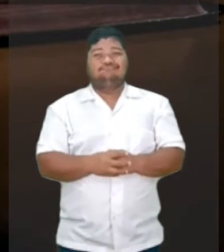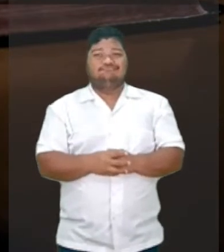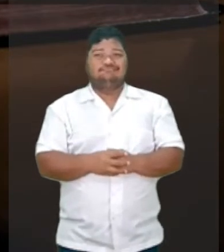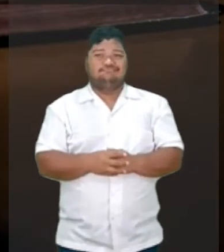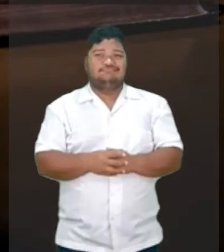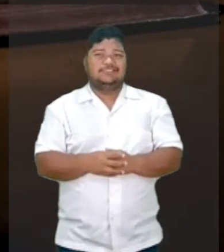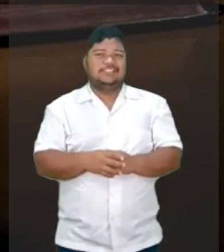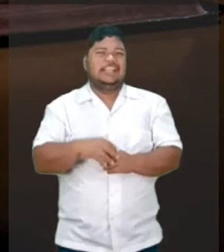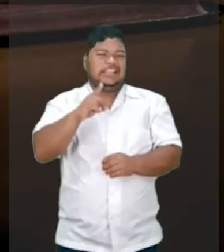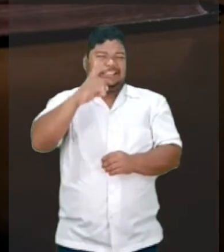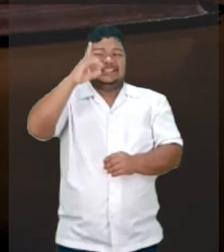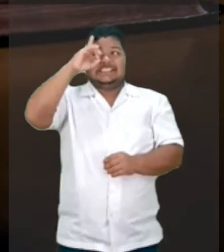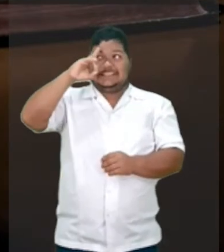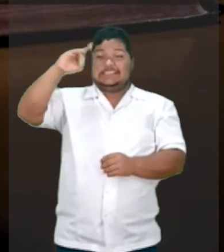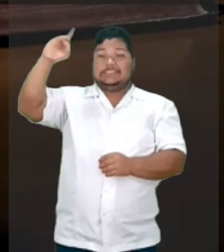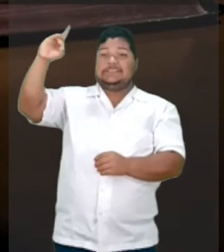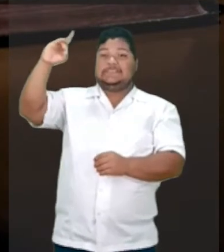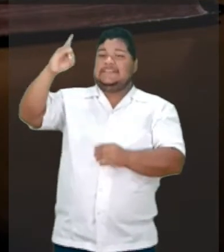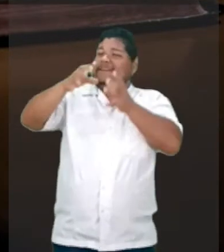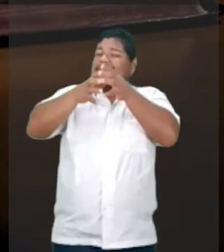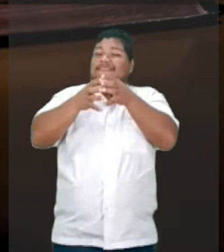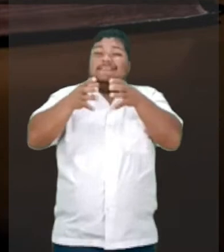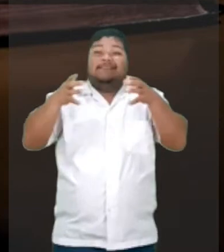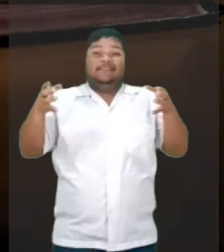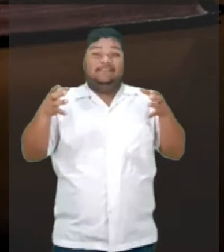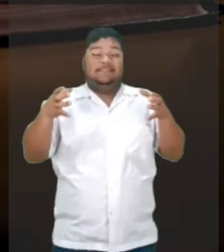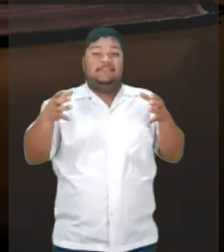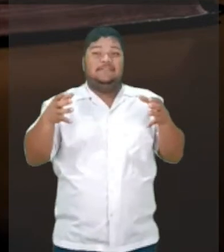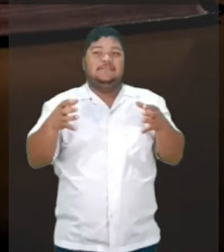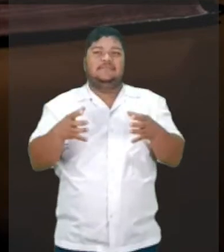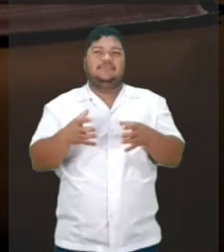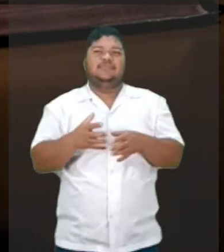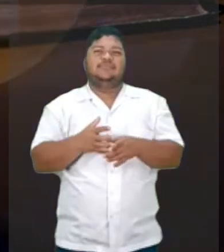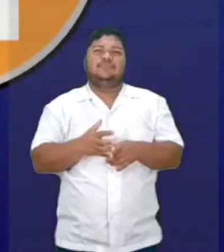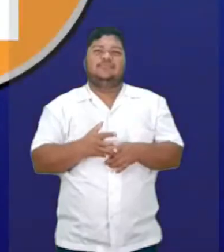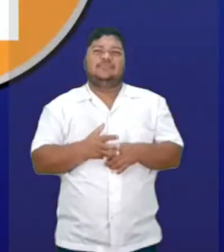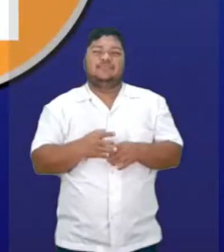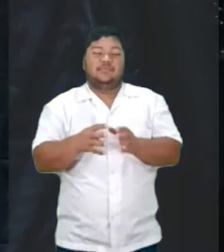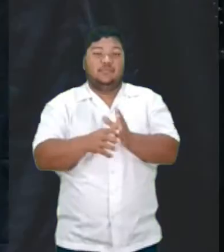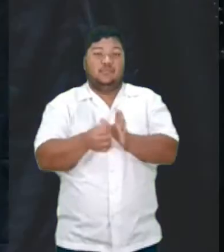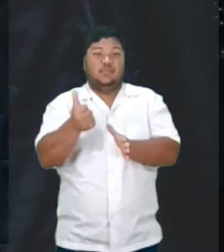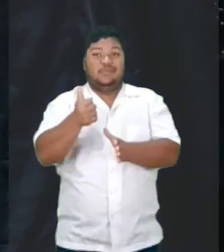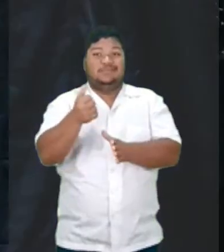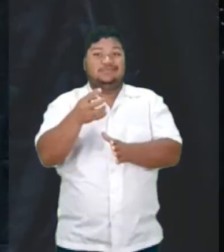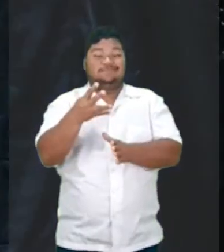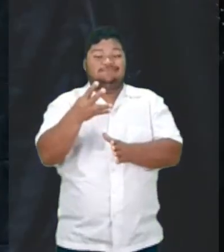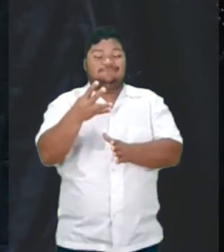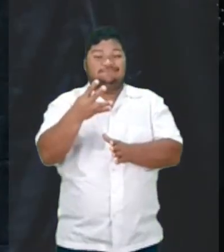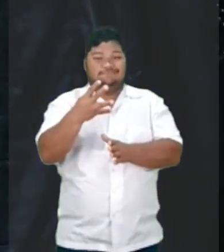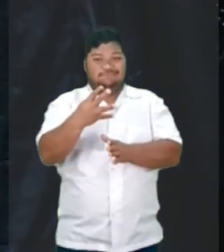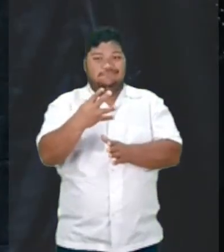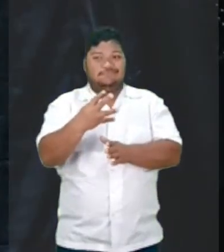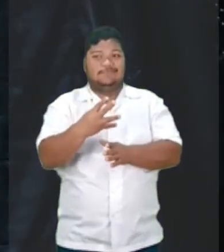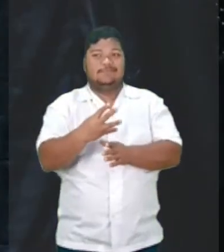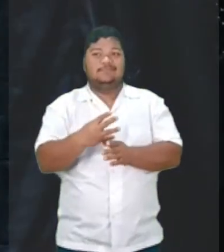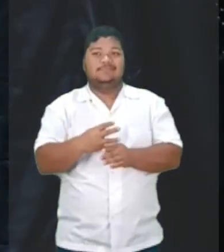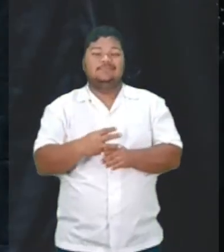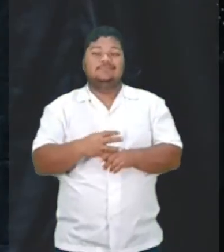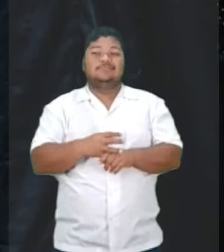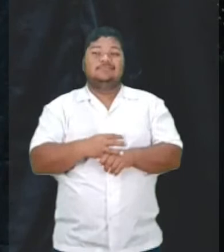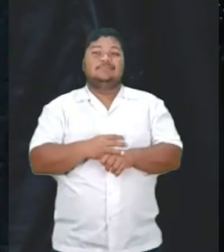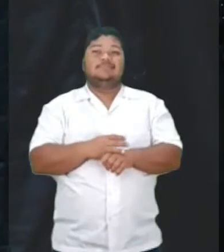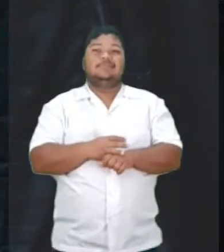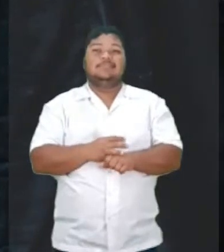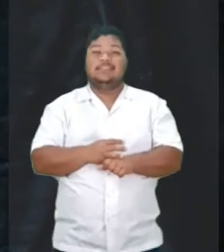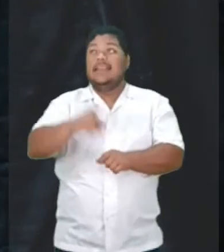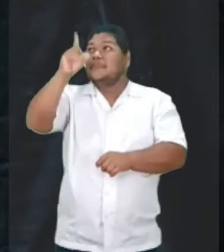Esse Deus, Ele é grande. Motivo número 4 que o profeta nos apresenta. Porque Ele